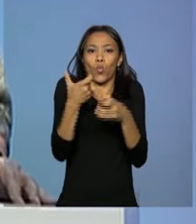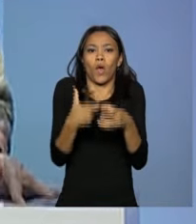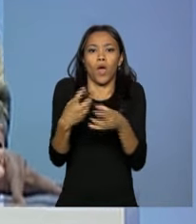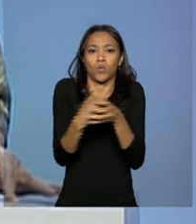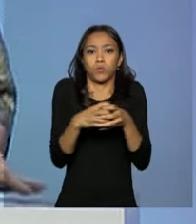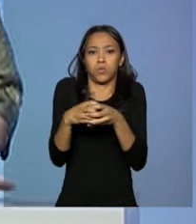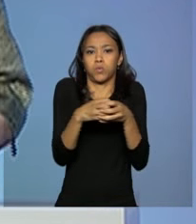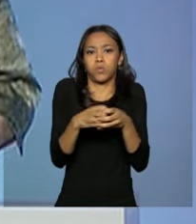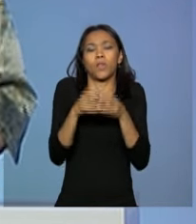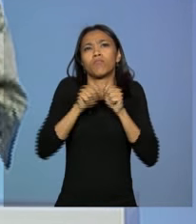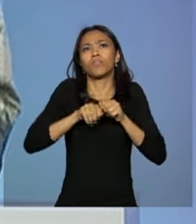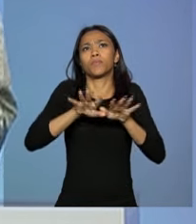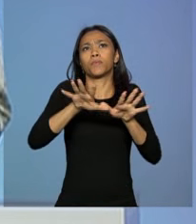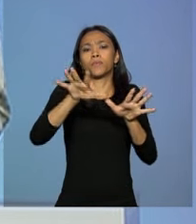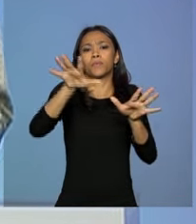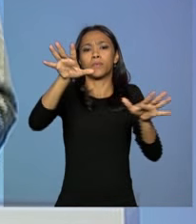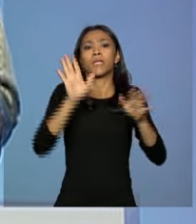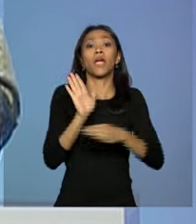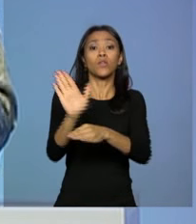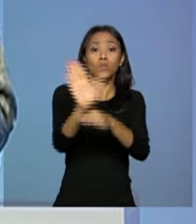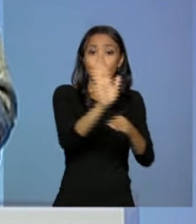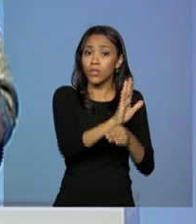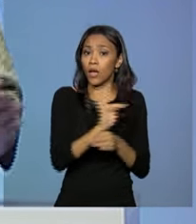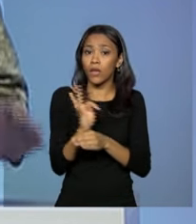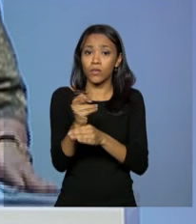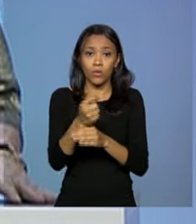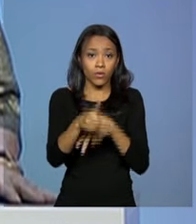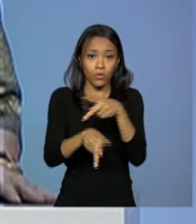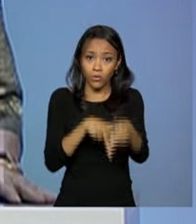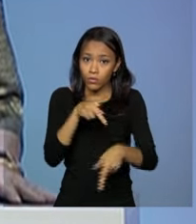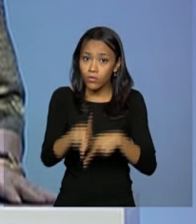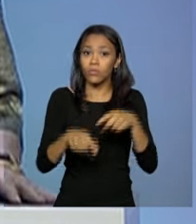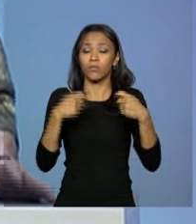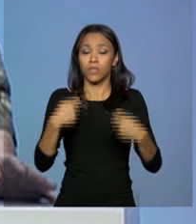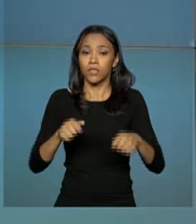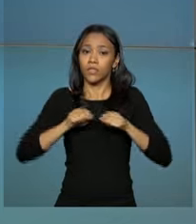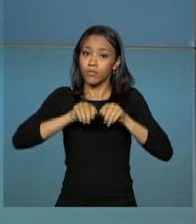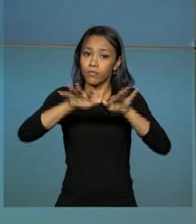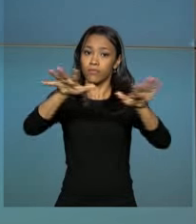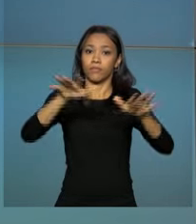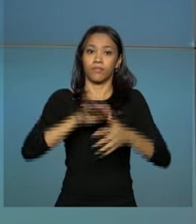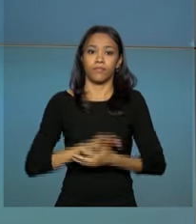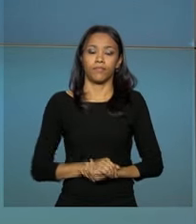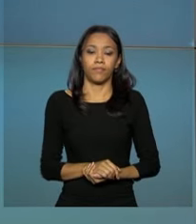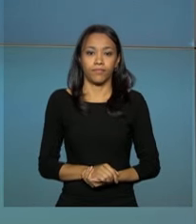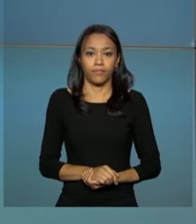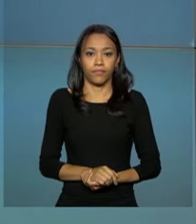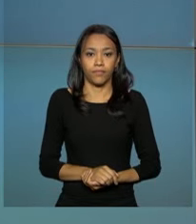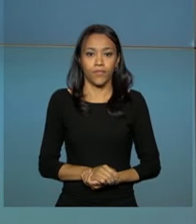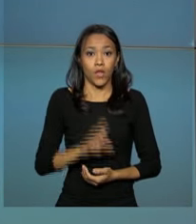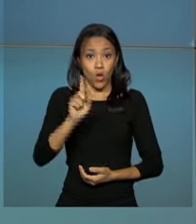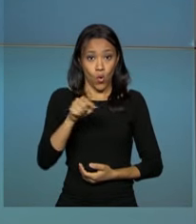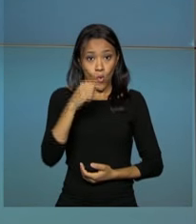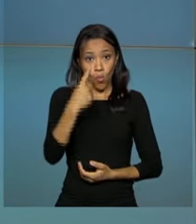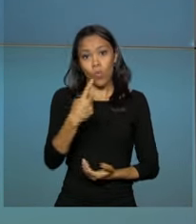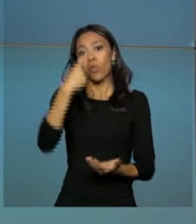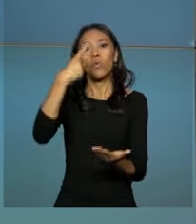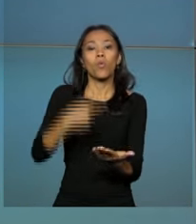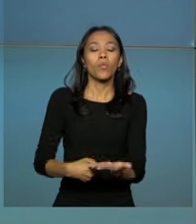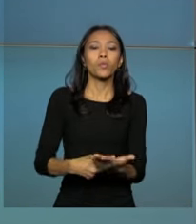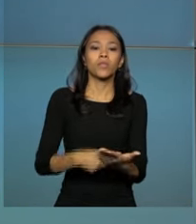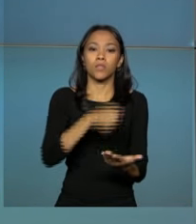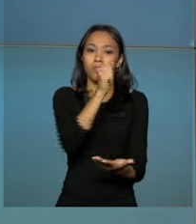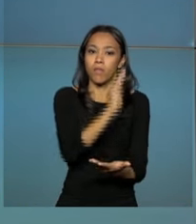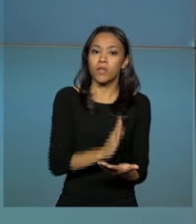de fato beneficiar toda a população, ele tem de ser descentralizado. Um dos acordos entre